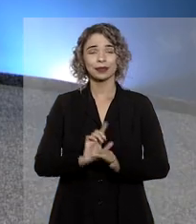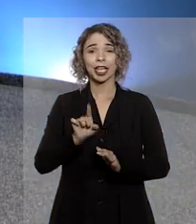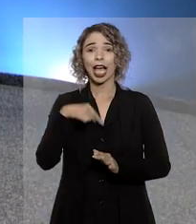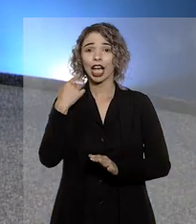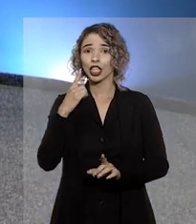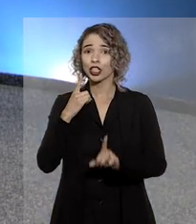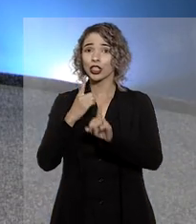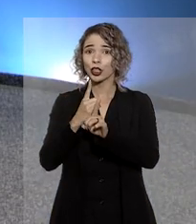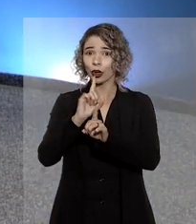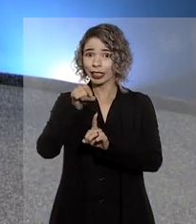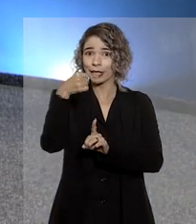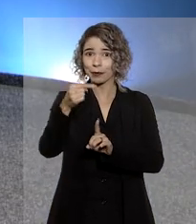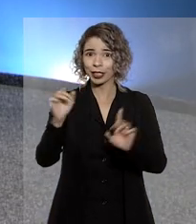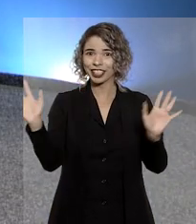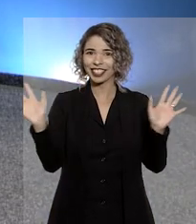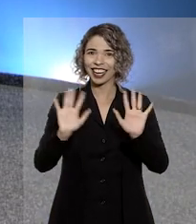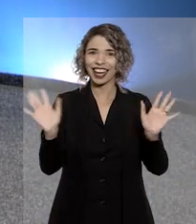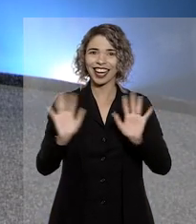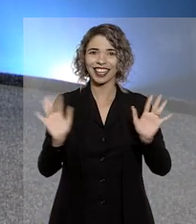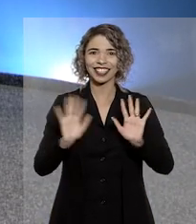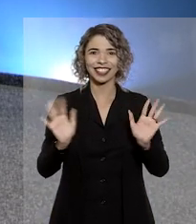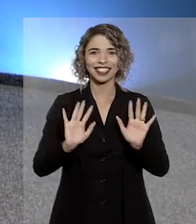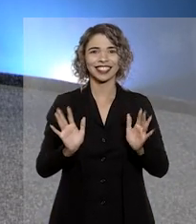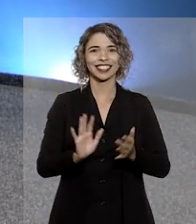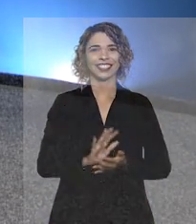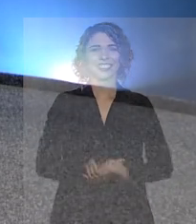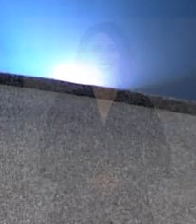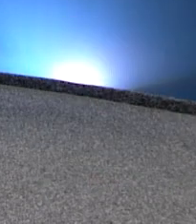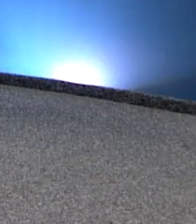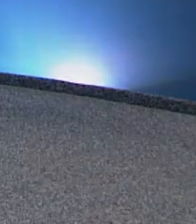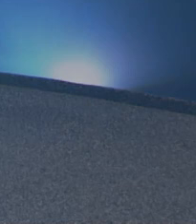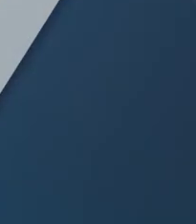A gente se encontra semana que vem. Tchau, tchau.